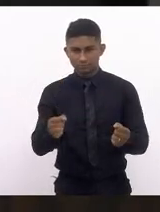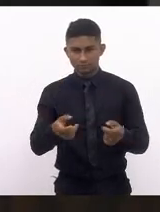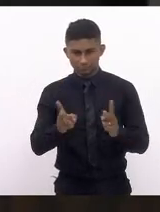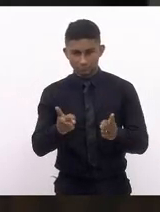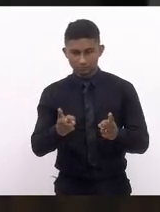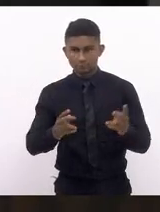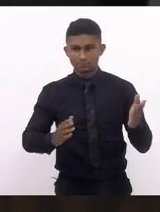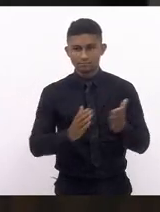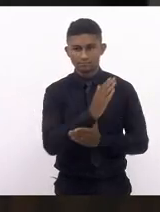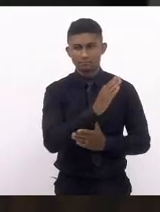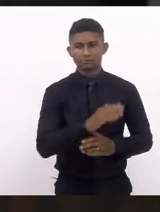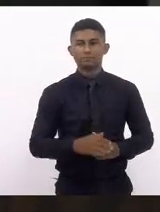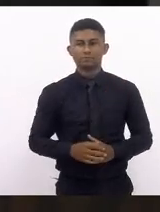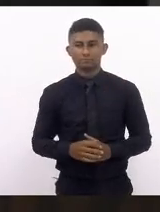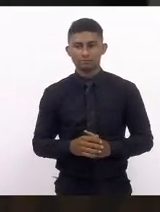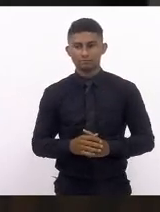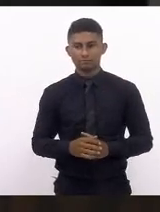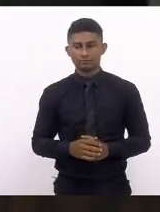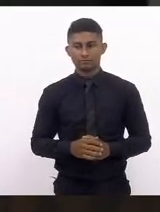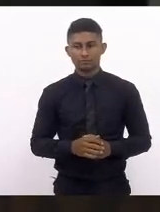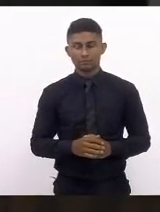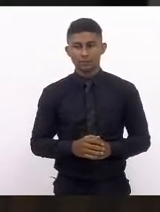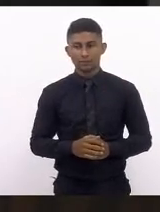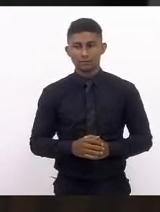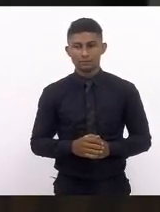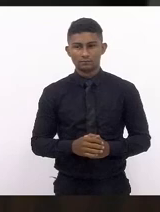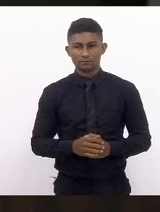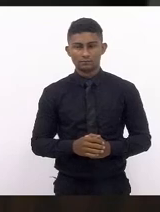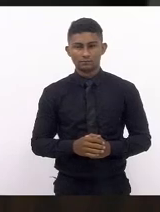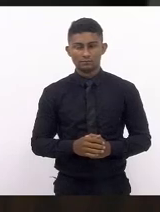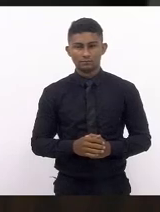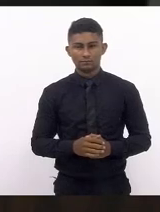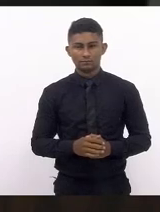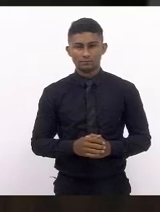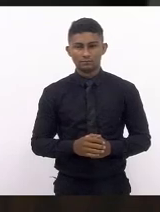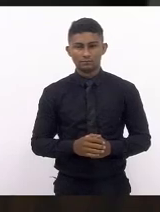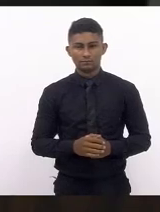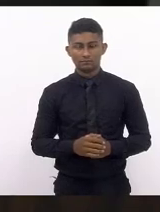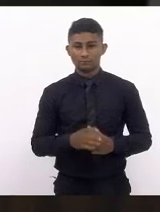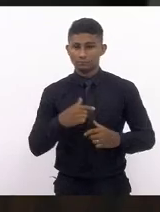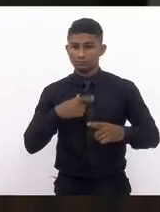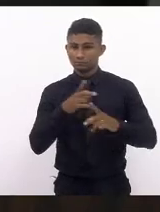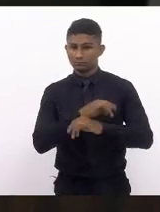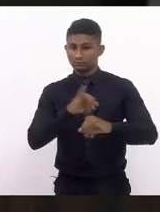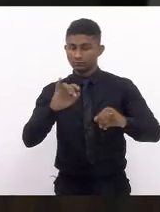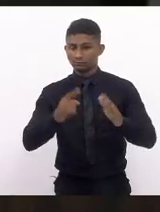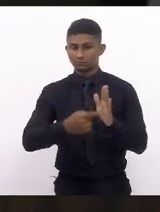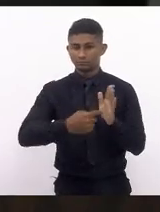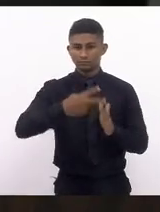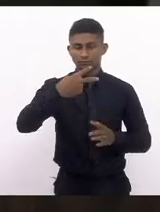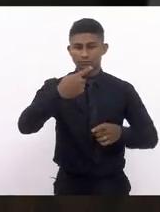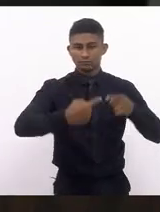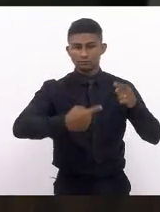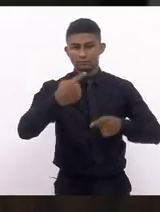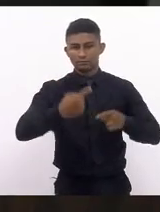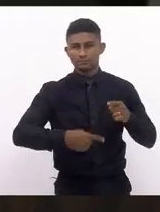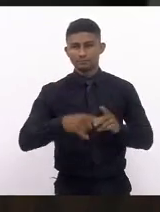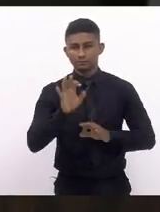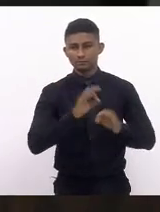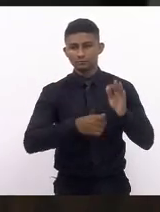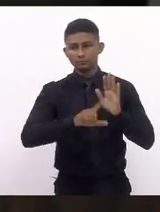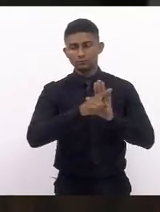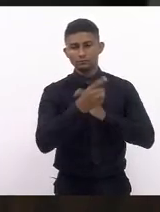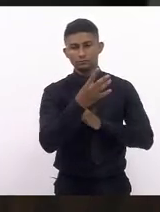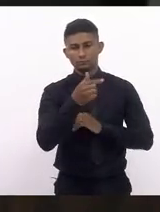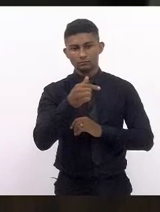a discussão aprovado vai autógrafo e lá no sítio tramitação ordinária segunda discussão projeto